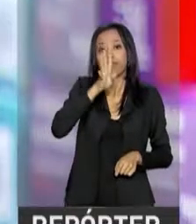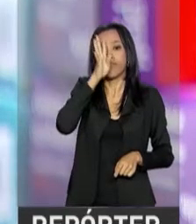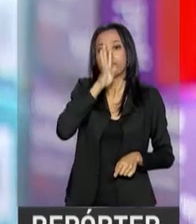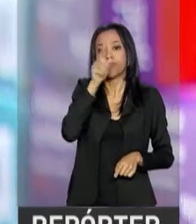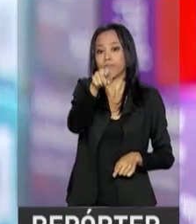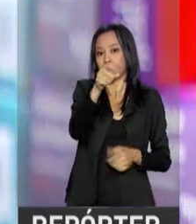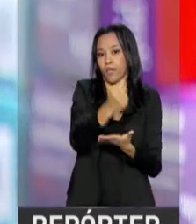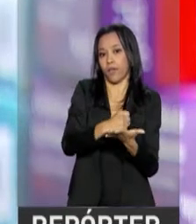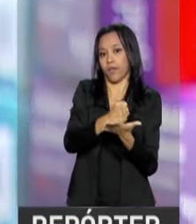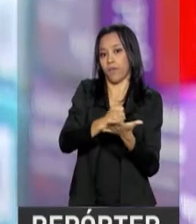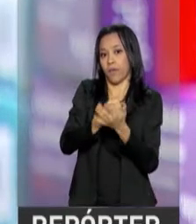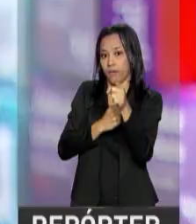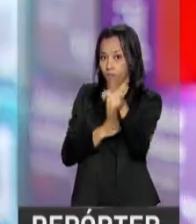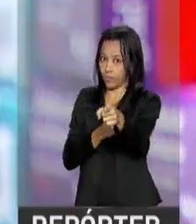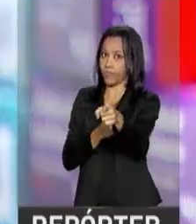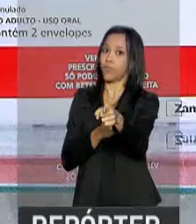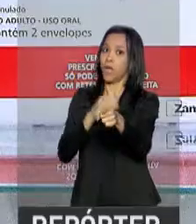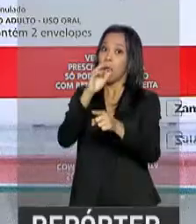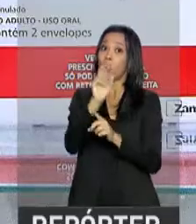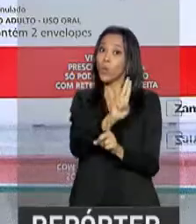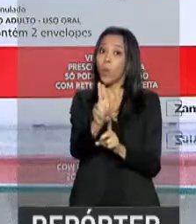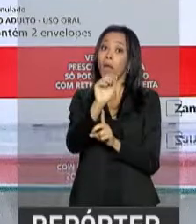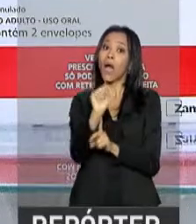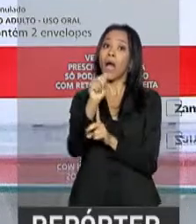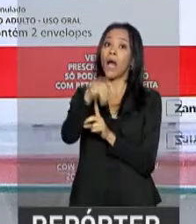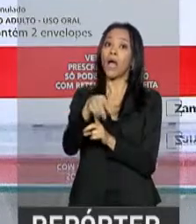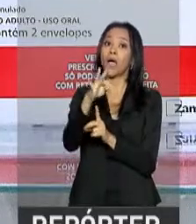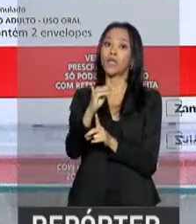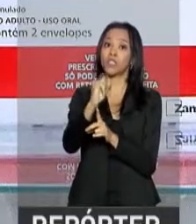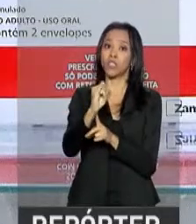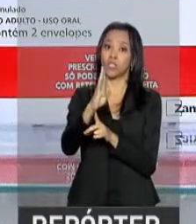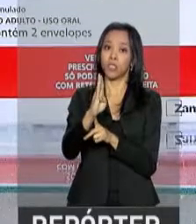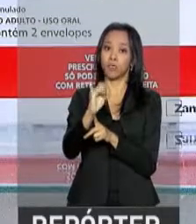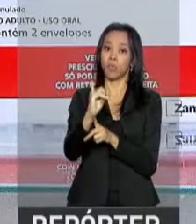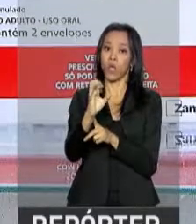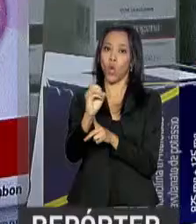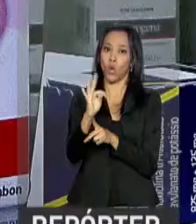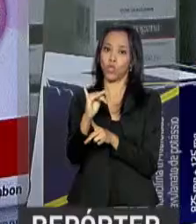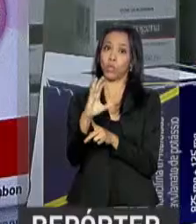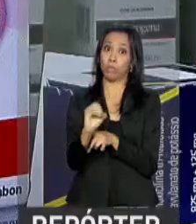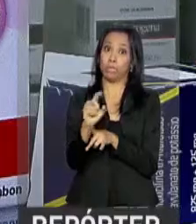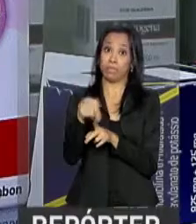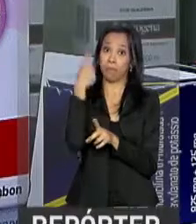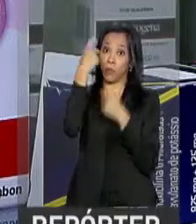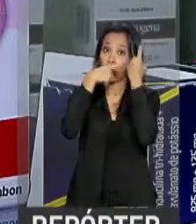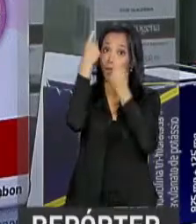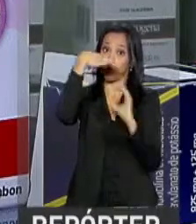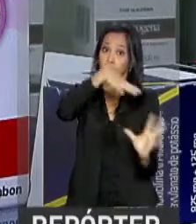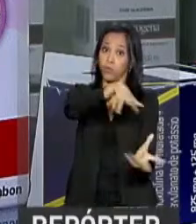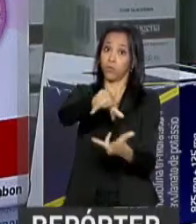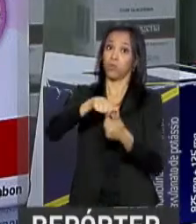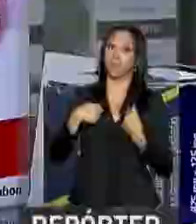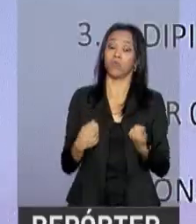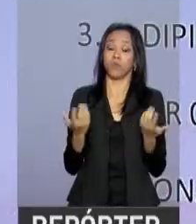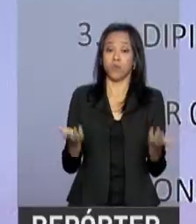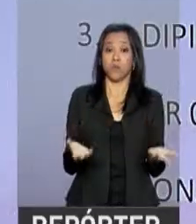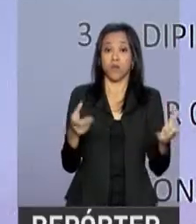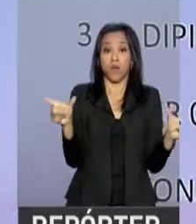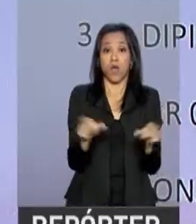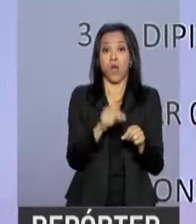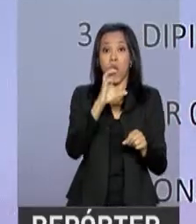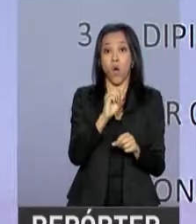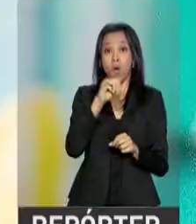como os antibióticos têm gerado preocupações em todo o mundo segundo a organização mundial de saúde